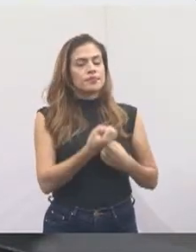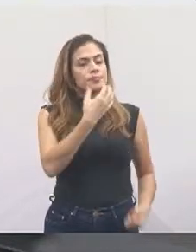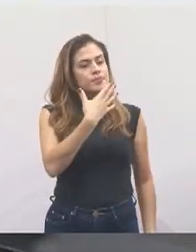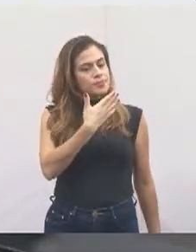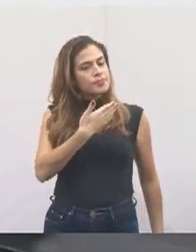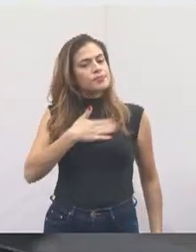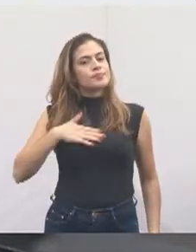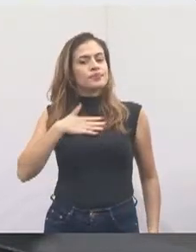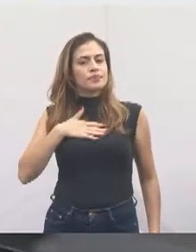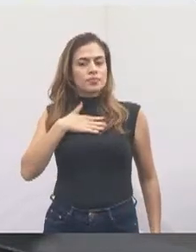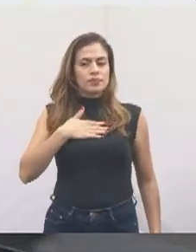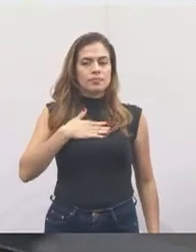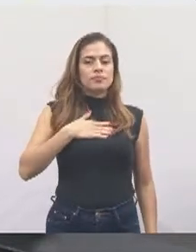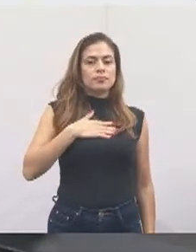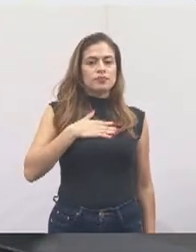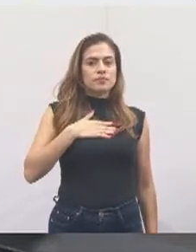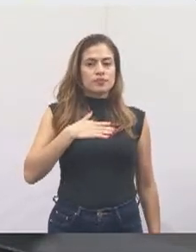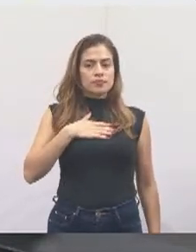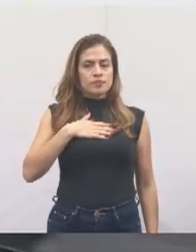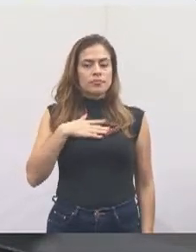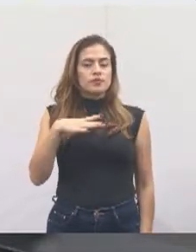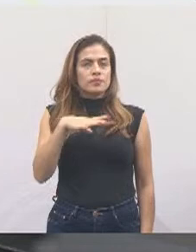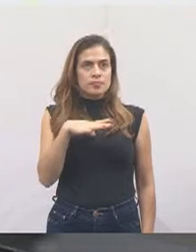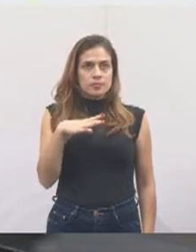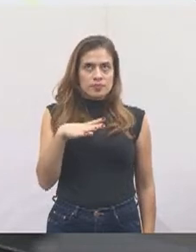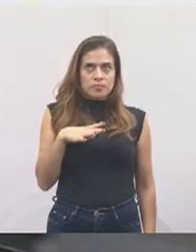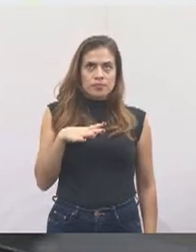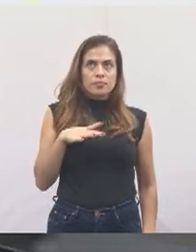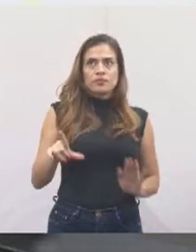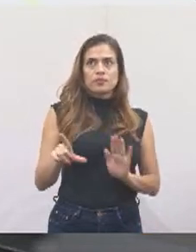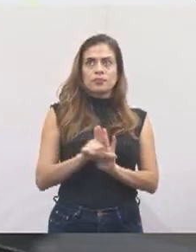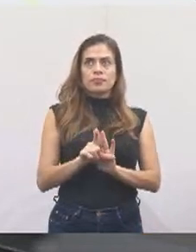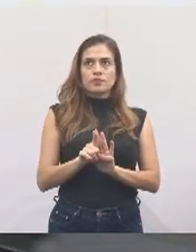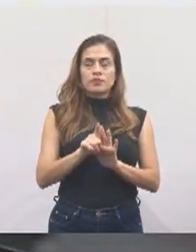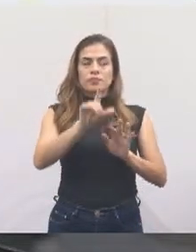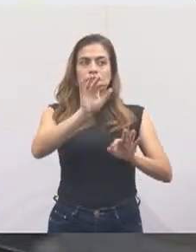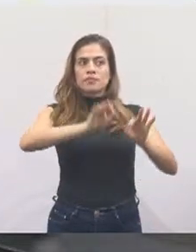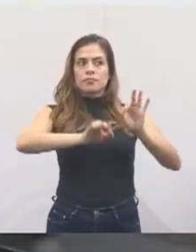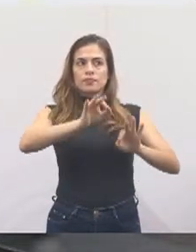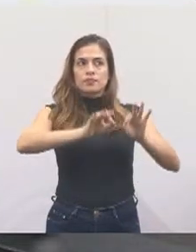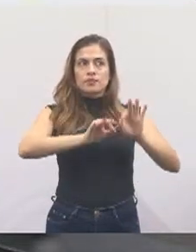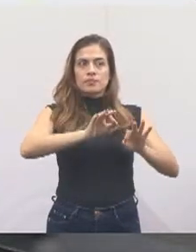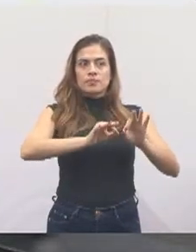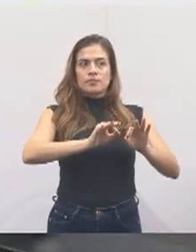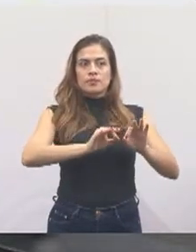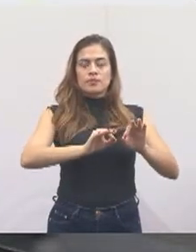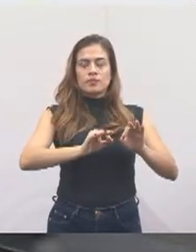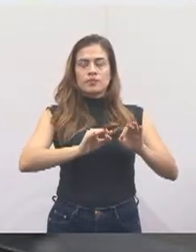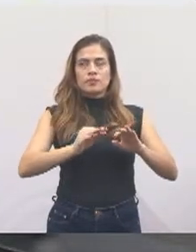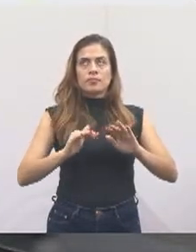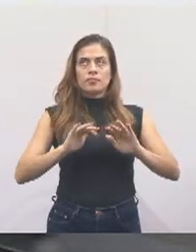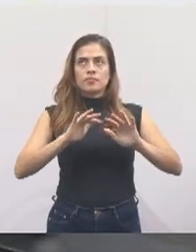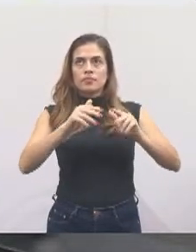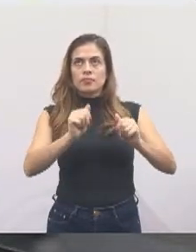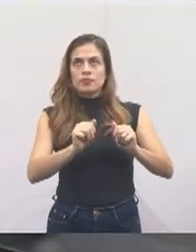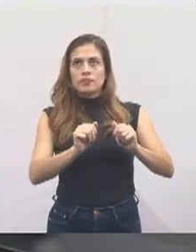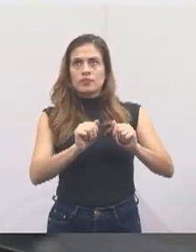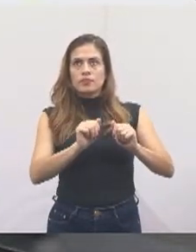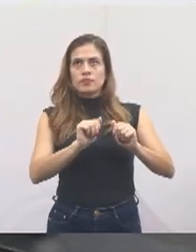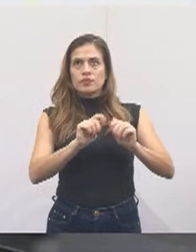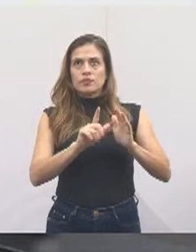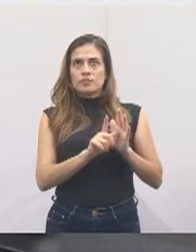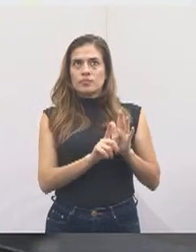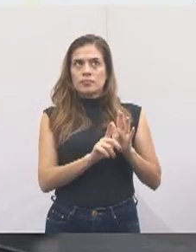bem-estar do município A exemplo legislação que regula ao funcionamento da asega e